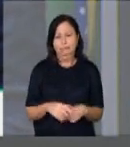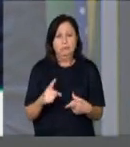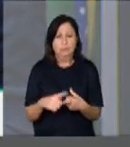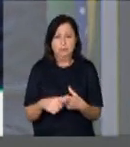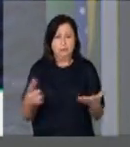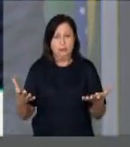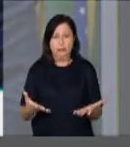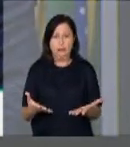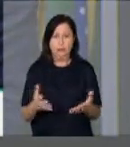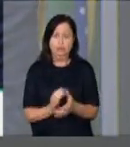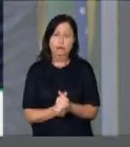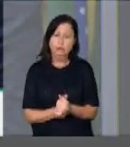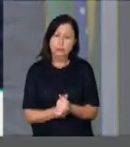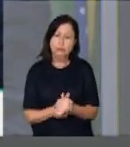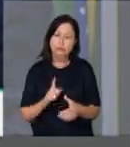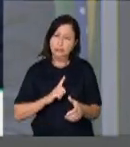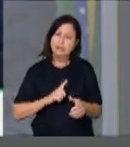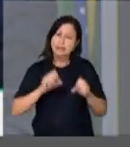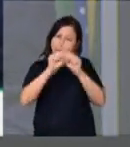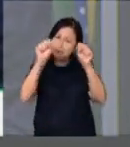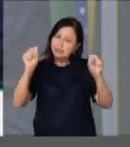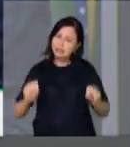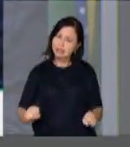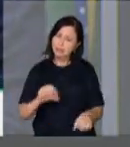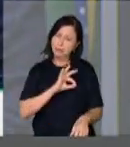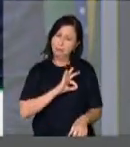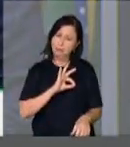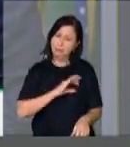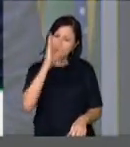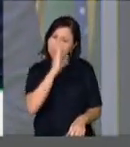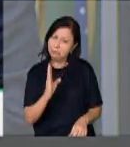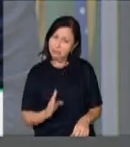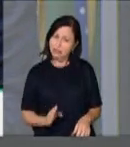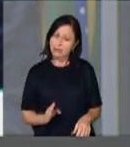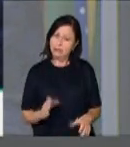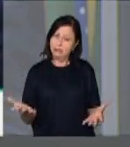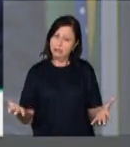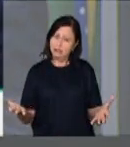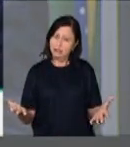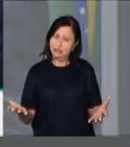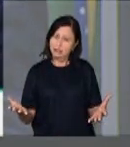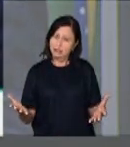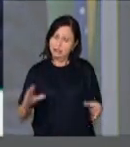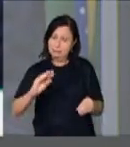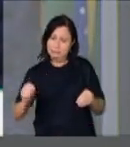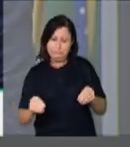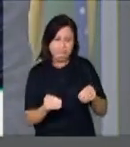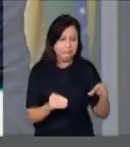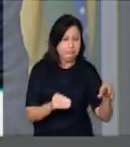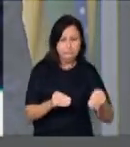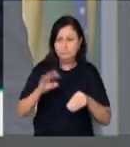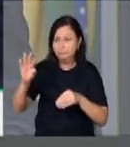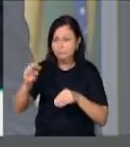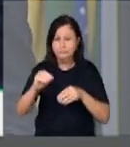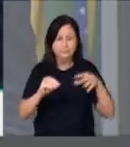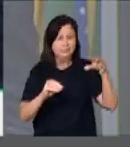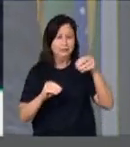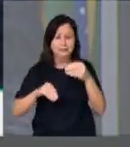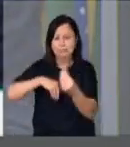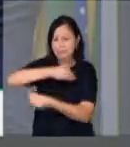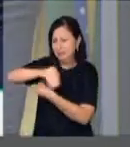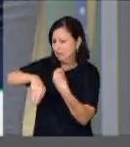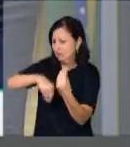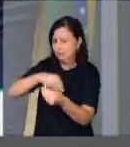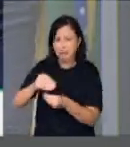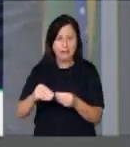hoje nós temos um sistema policial brasileiro uma verdadeira colcha de retalho um a torre de babel